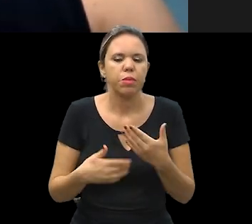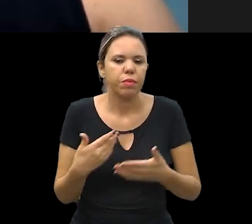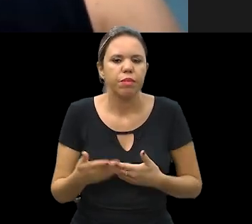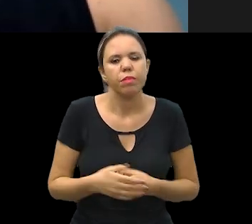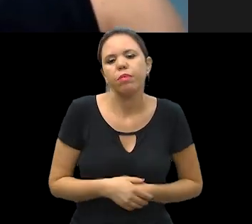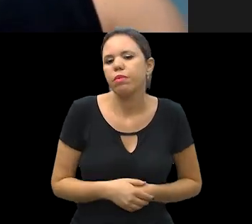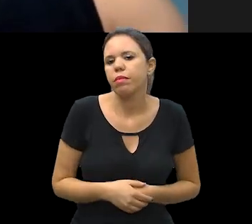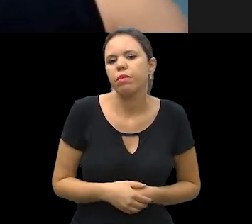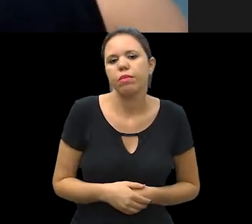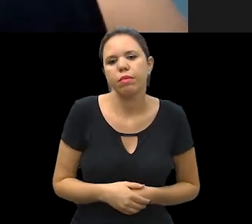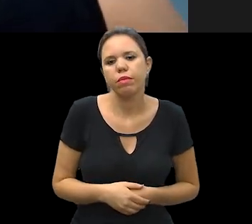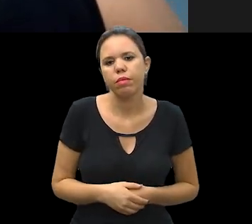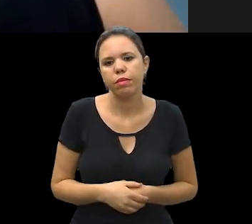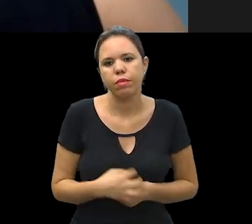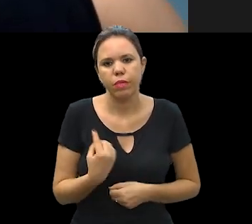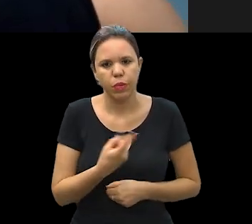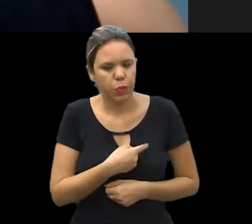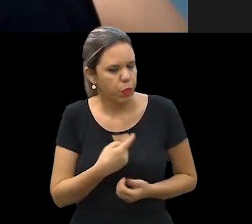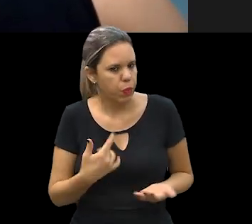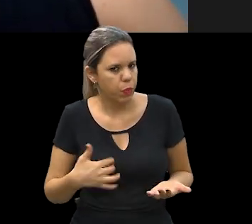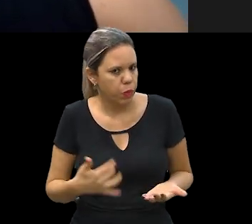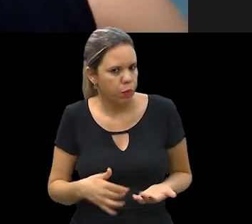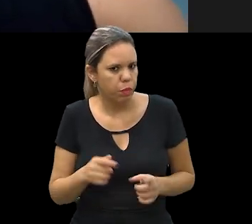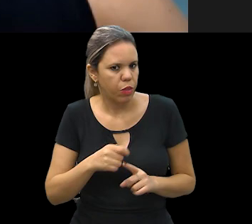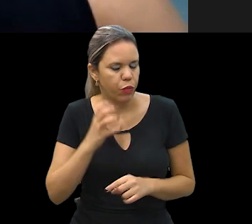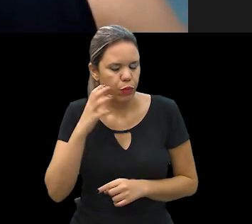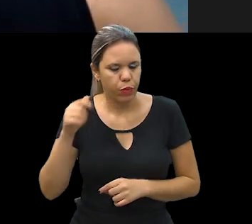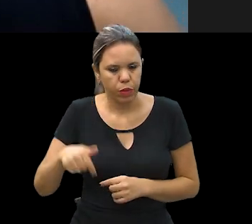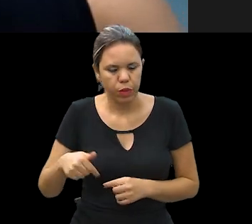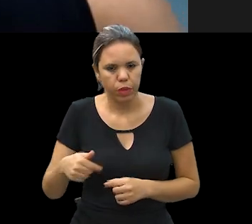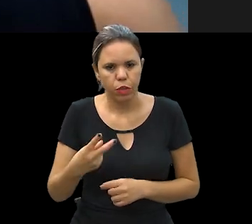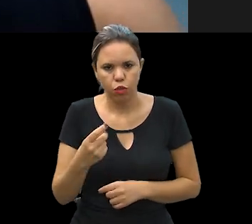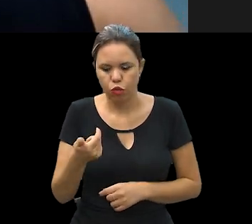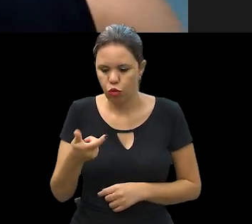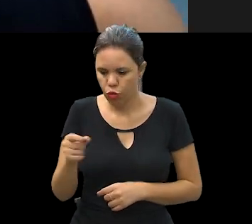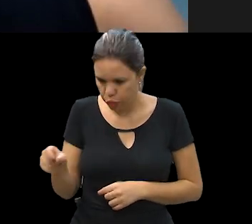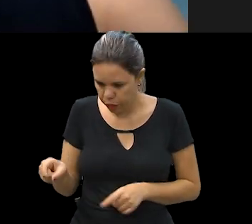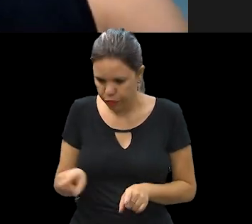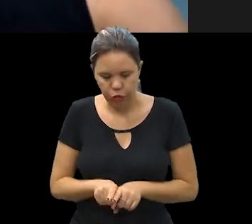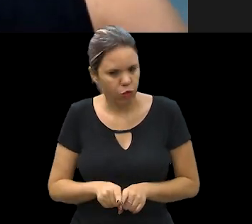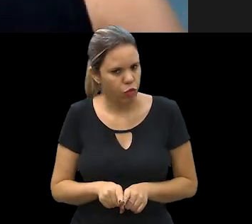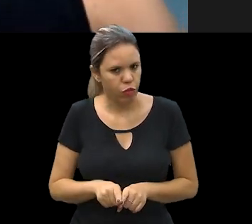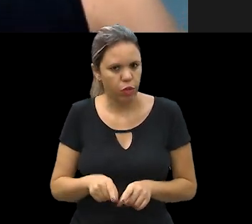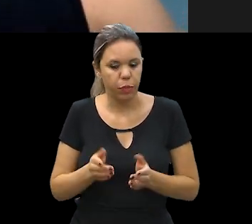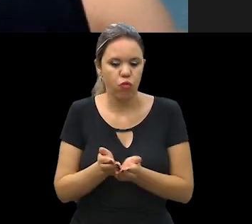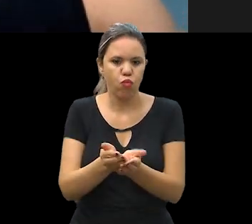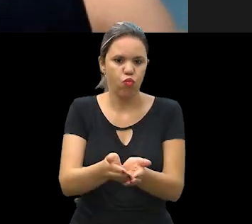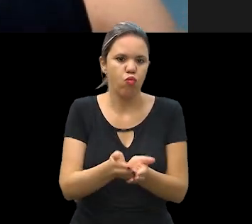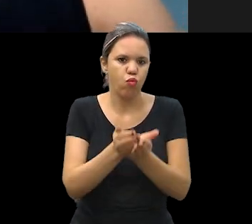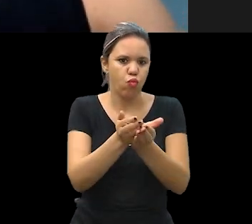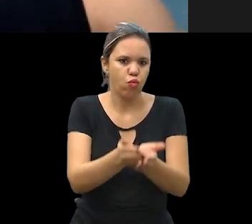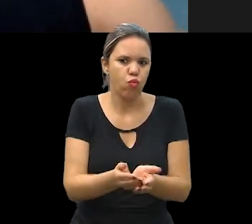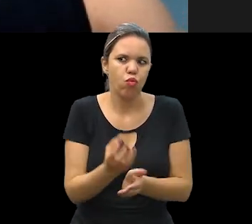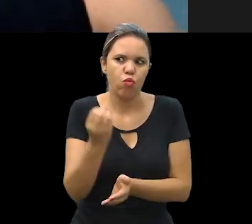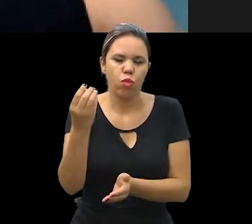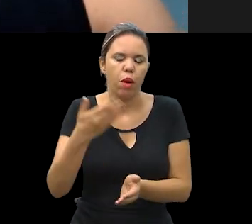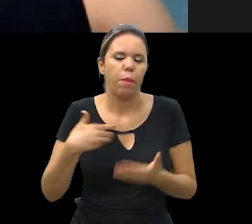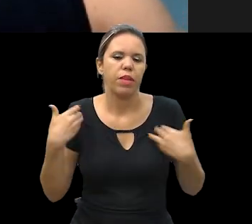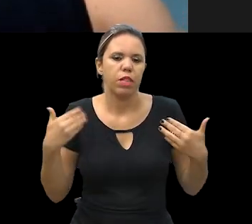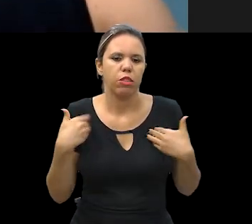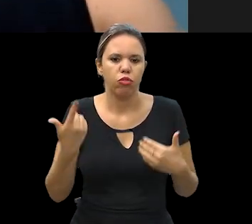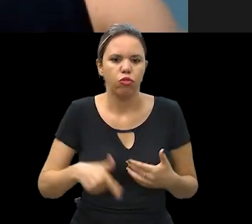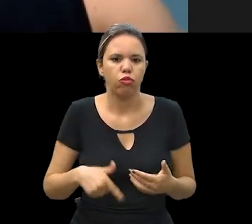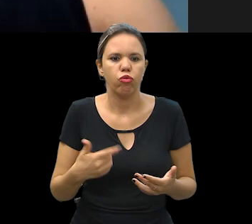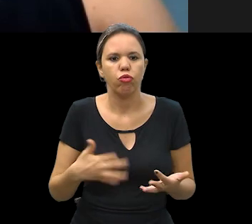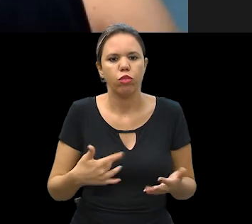várias vezes, e nessa a gente tocou em fevereiro de 2020, tocamos num cruzeiro com eles de novo, e como a gente sabia